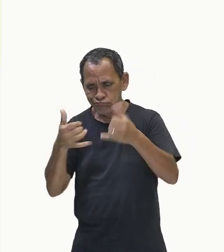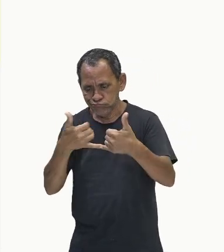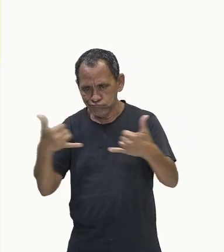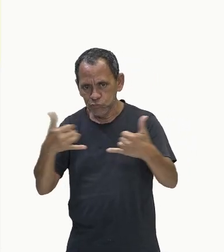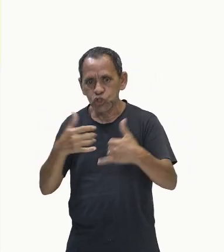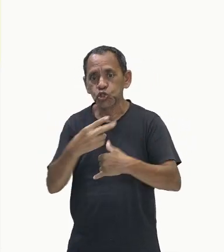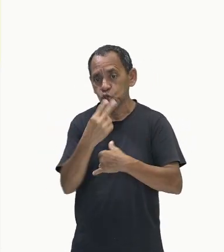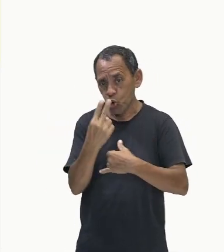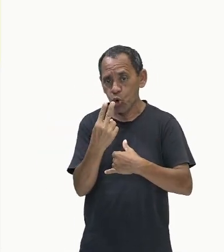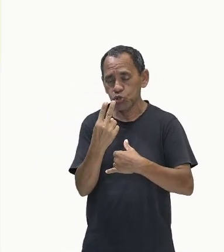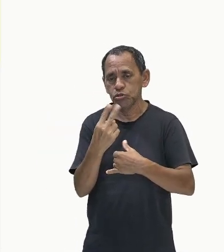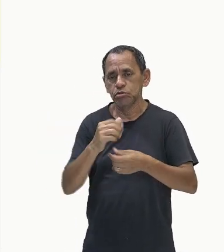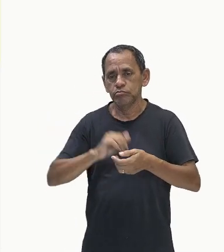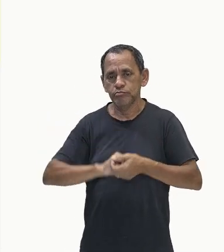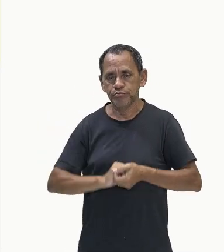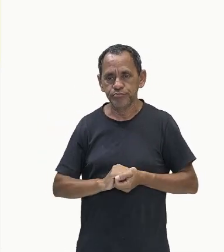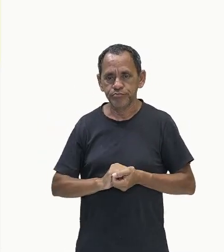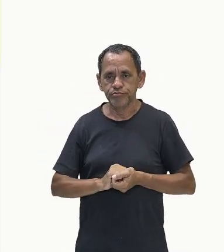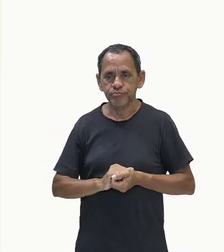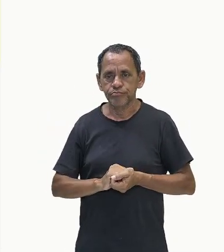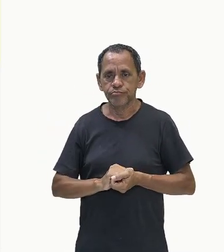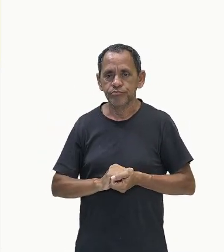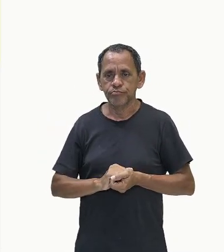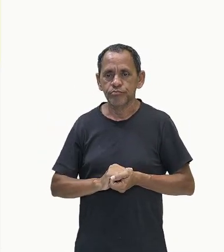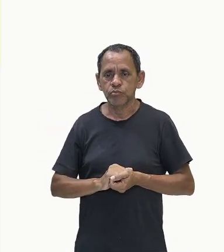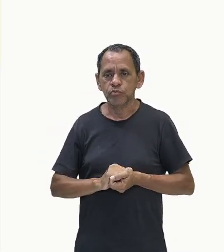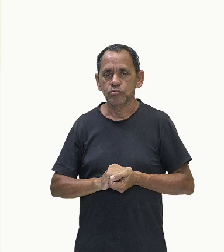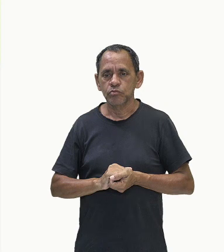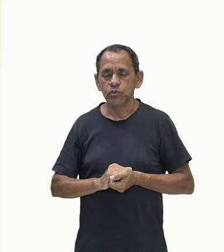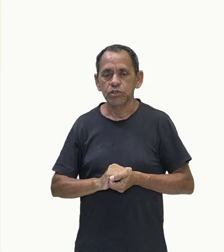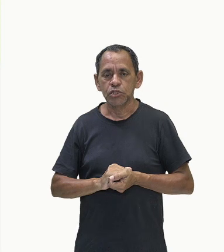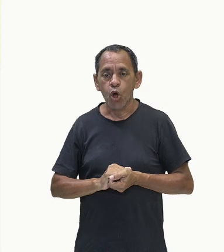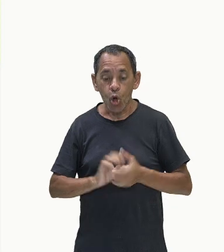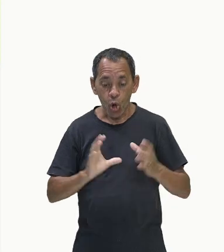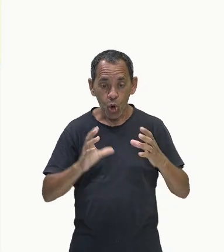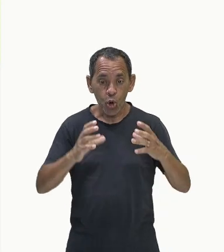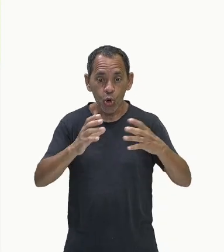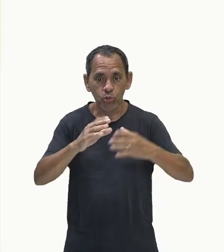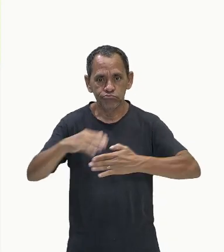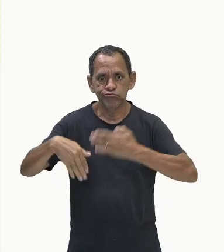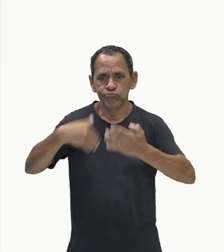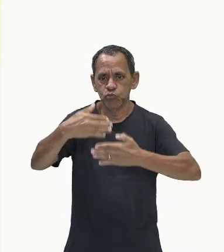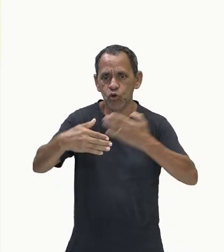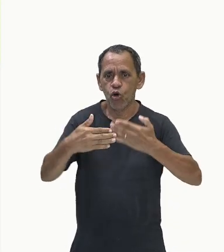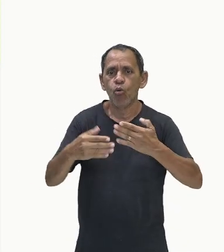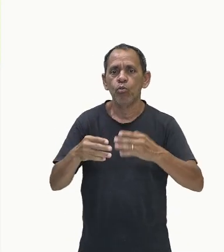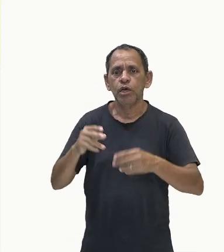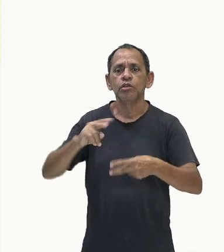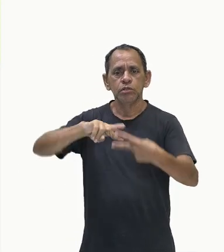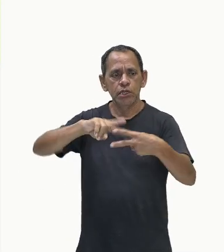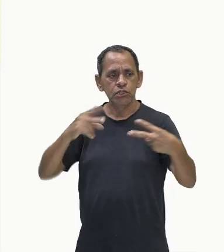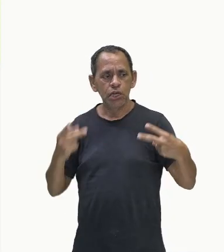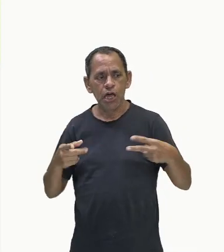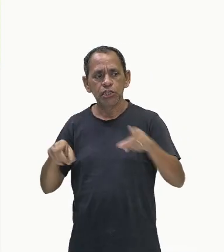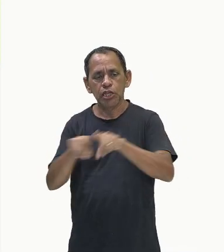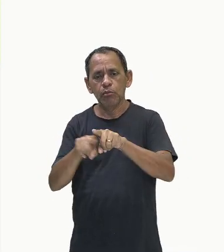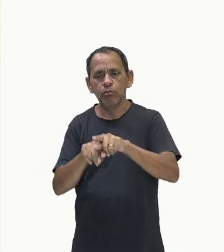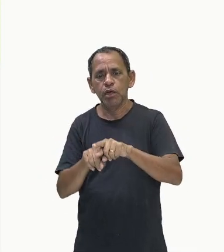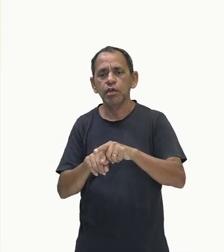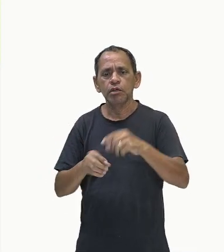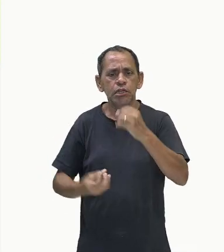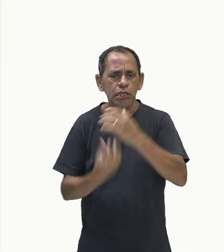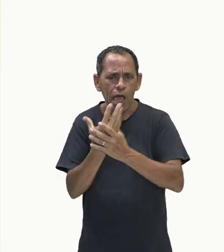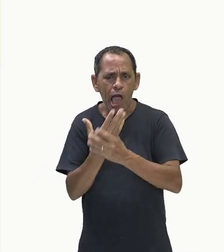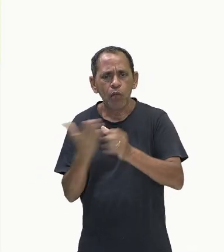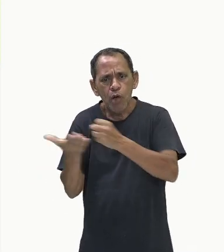nucleotídeos. Os nucleotídeos, eles são os blocos de construção do DNA formados por uma base nitrogenada,